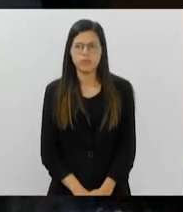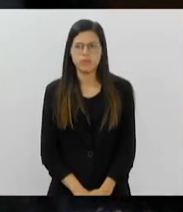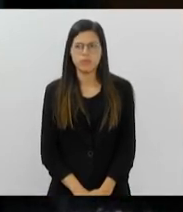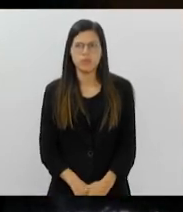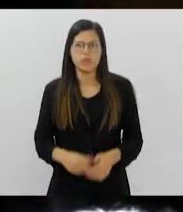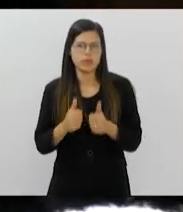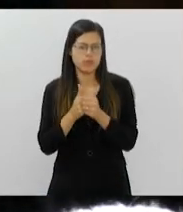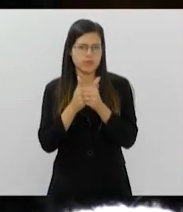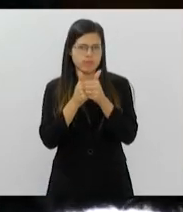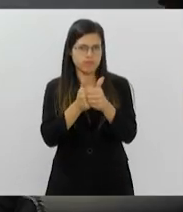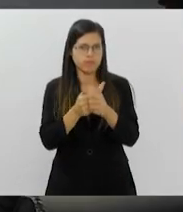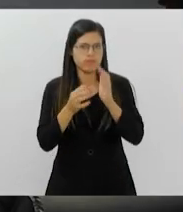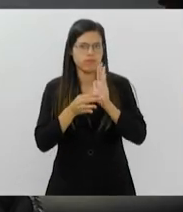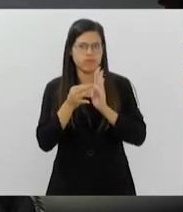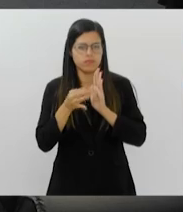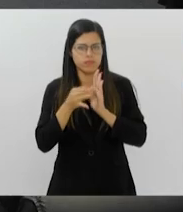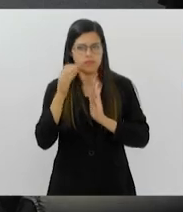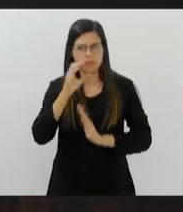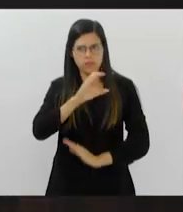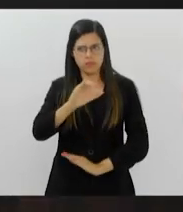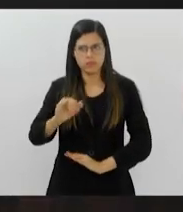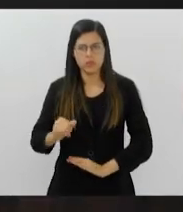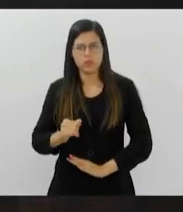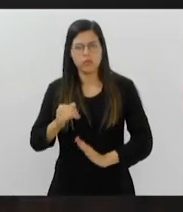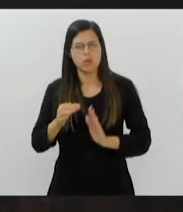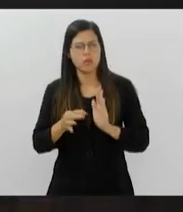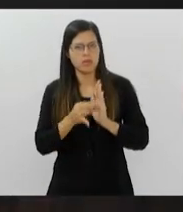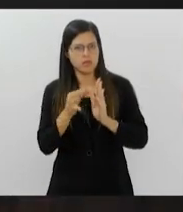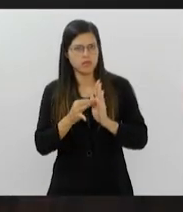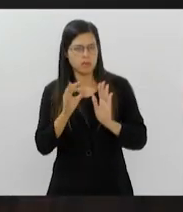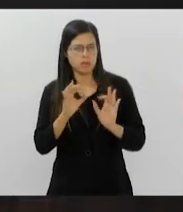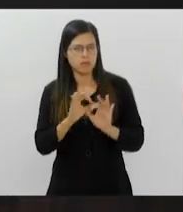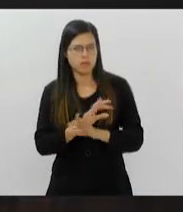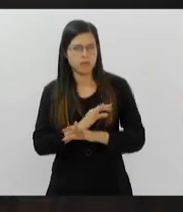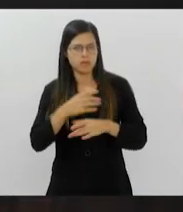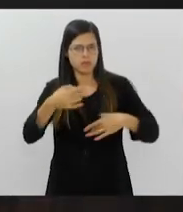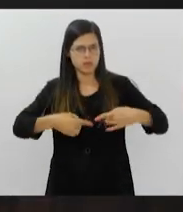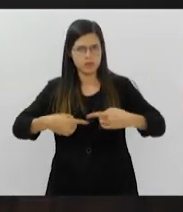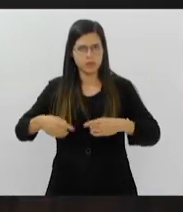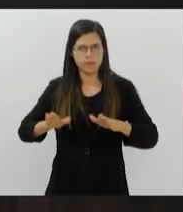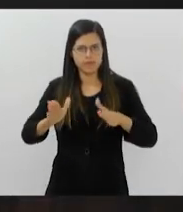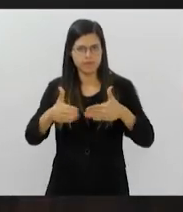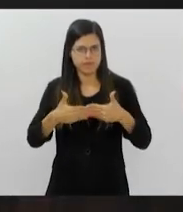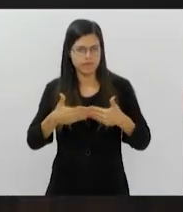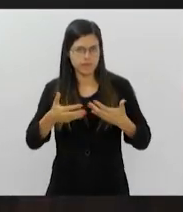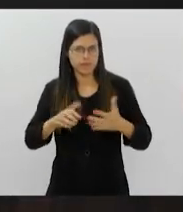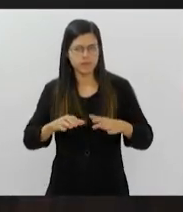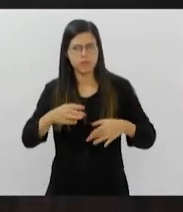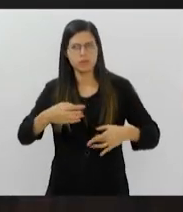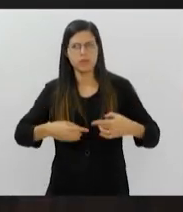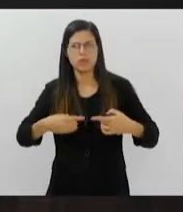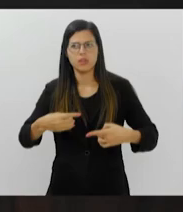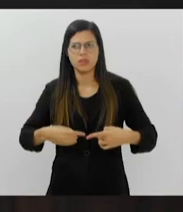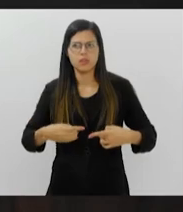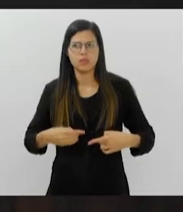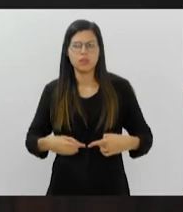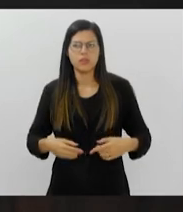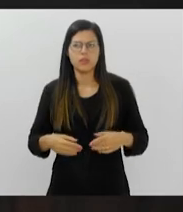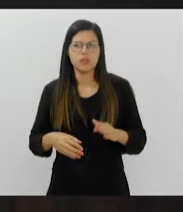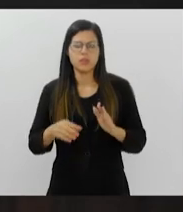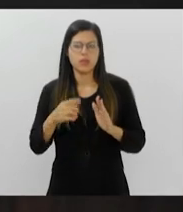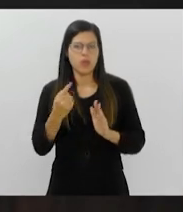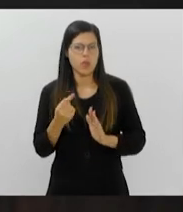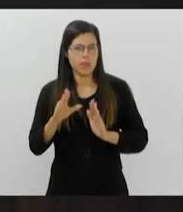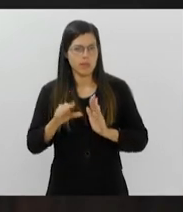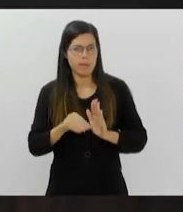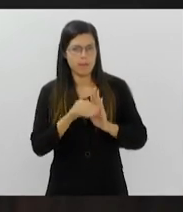Acompanho o parecer da CCJ. Com os pareceres emitidos em discussão, não havendo quem queira discutir, encerrada a discussão, o presidente proposta receber uma